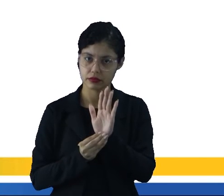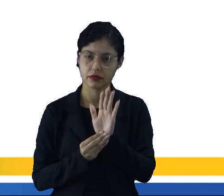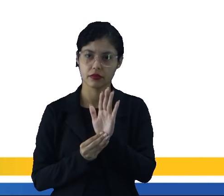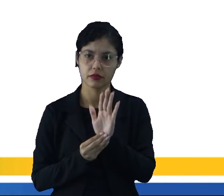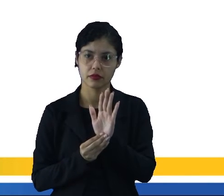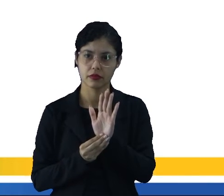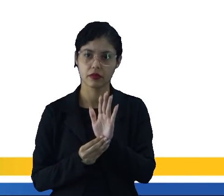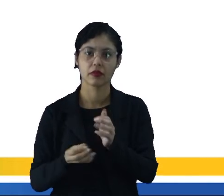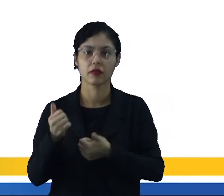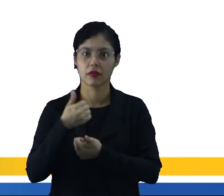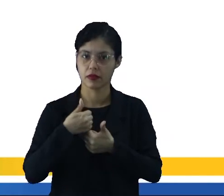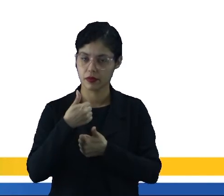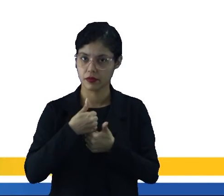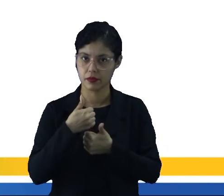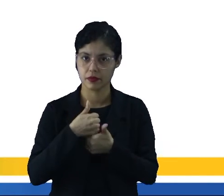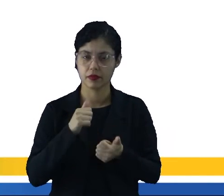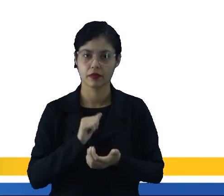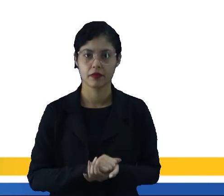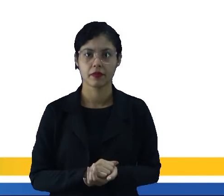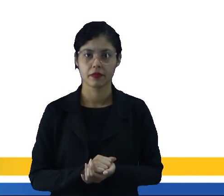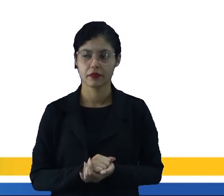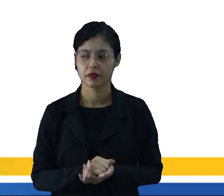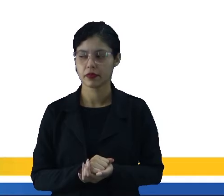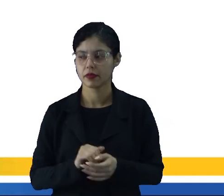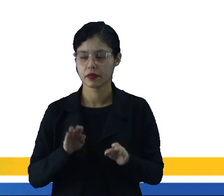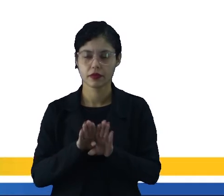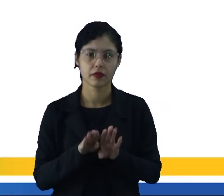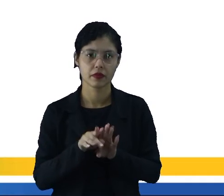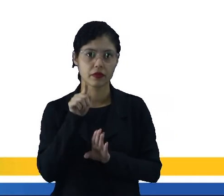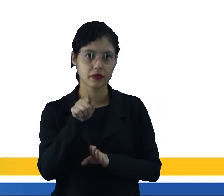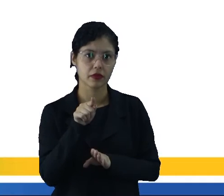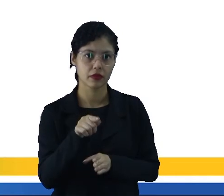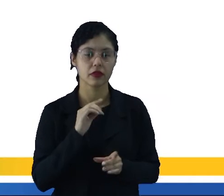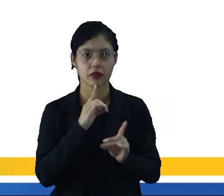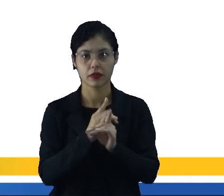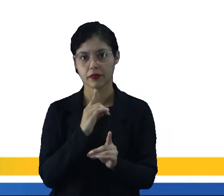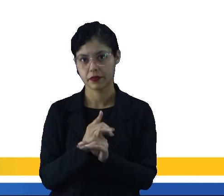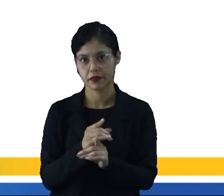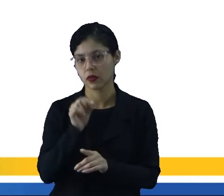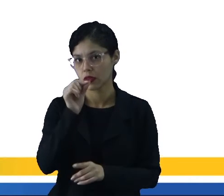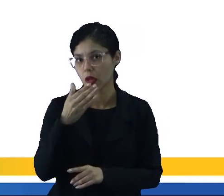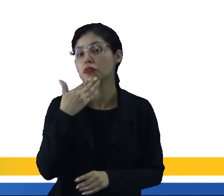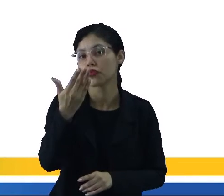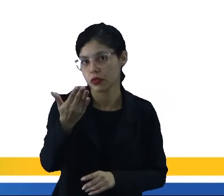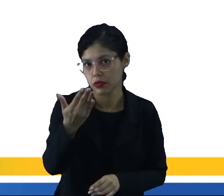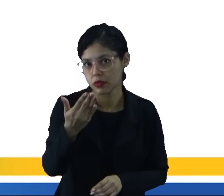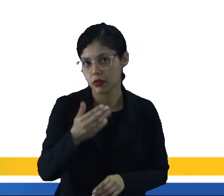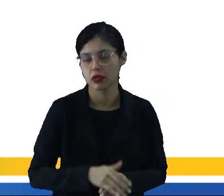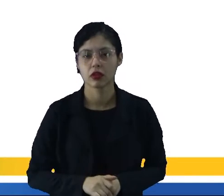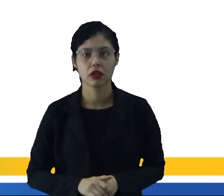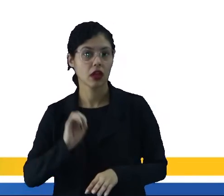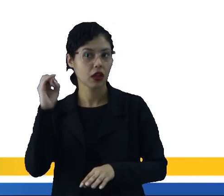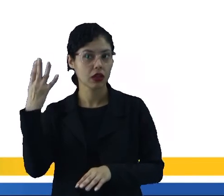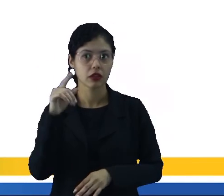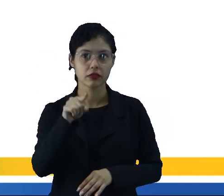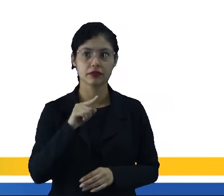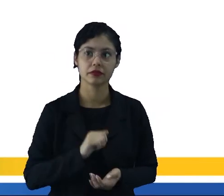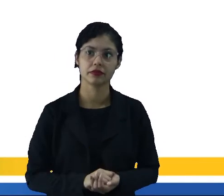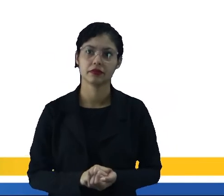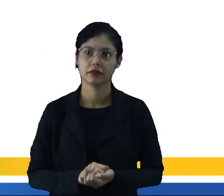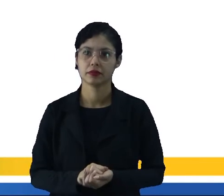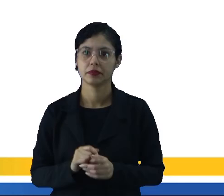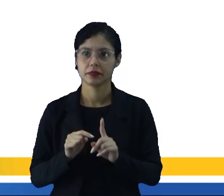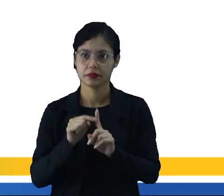pega os dados e você vai fazer a substituição e você encontra o que está sendo solicitado no caso aqui é